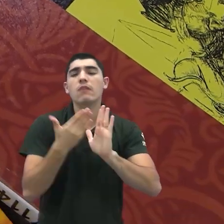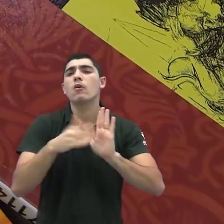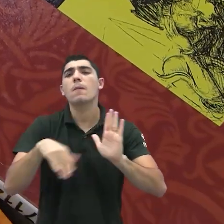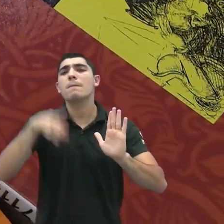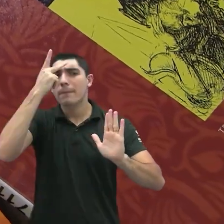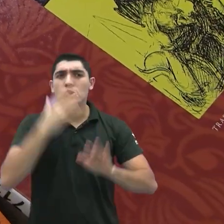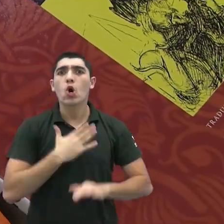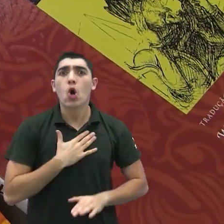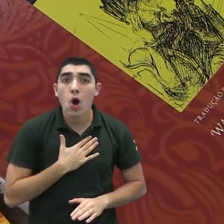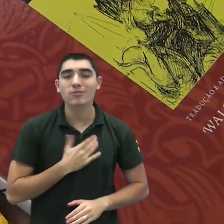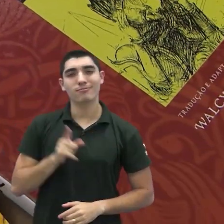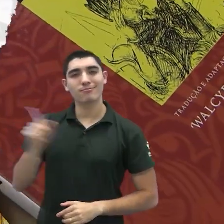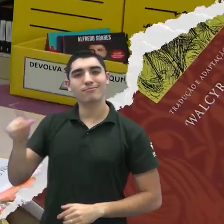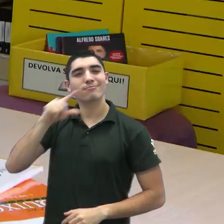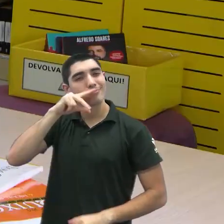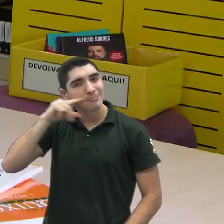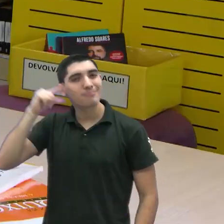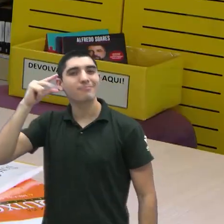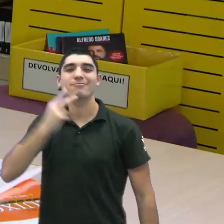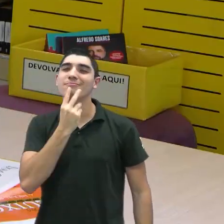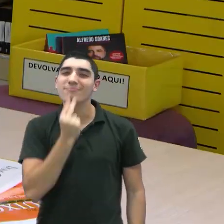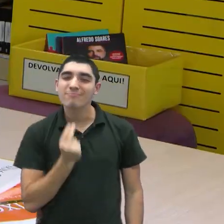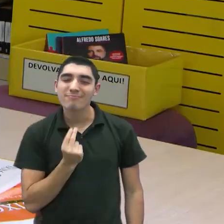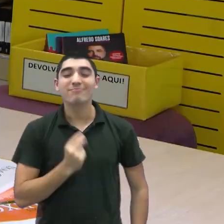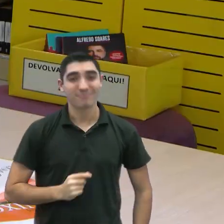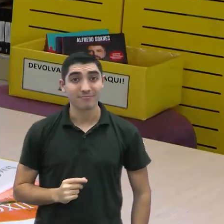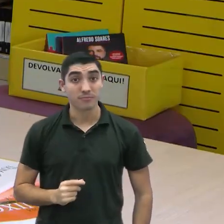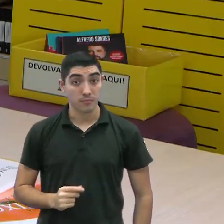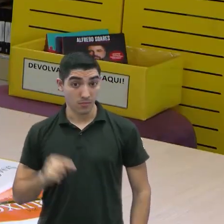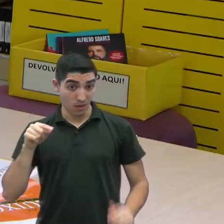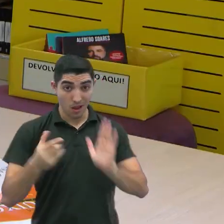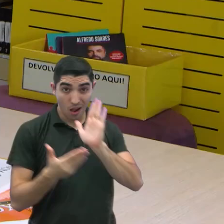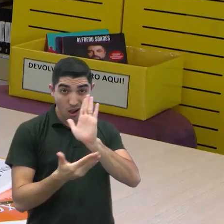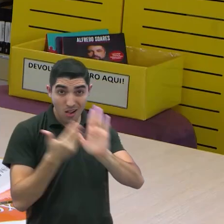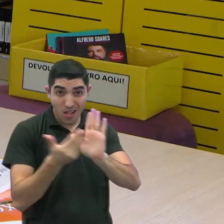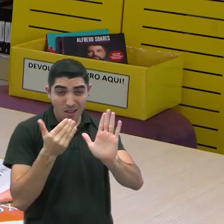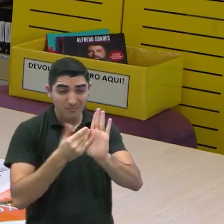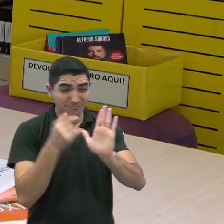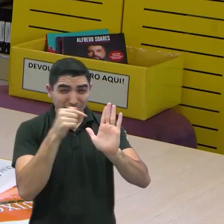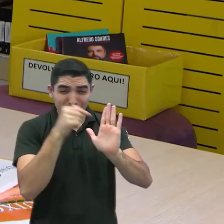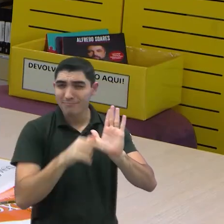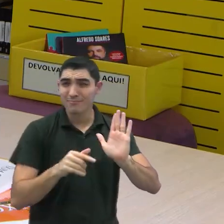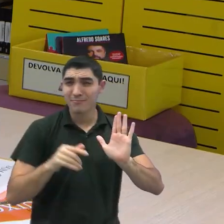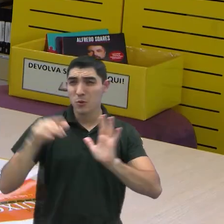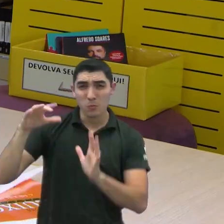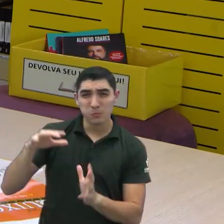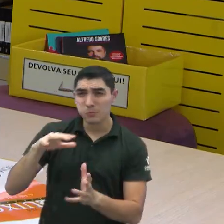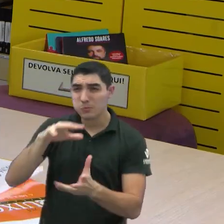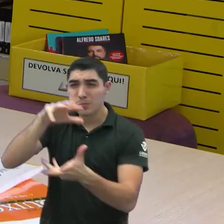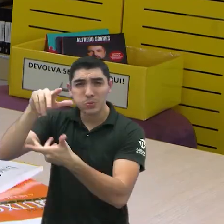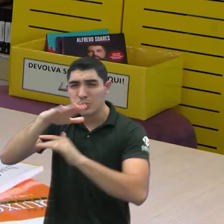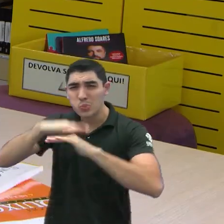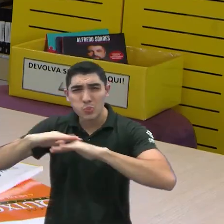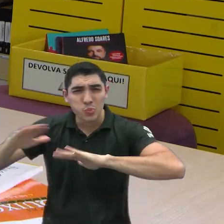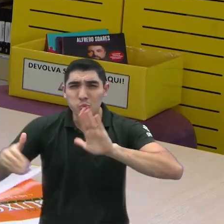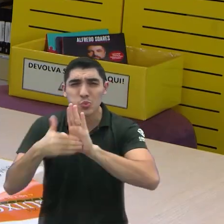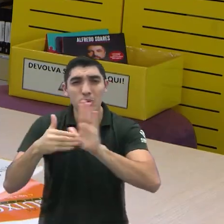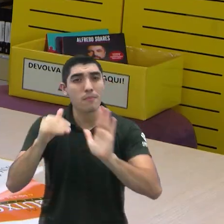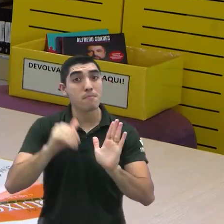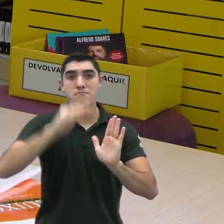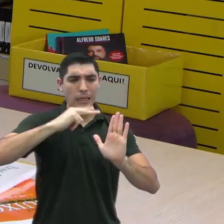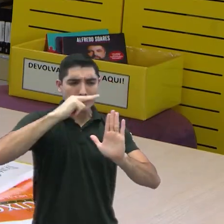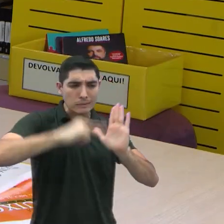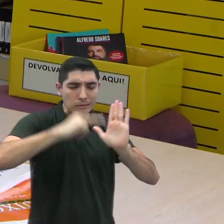adivinha? Dom Quixote. Temos aqui nada mais, nada menos do que um dos livros mais lidos de todos os tempos. De acordo